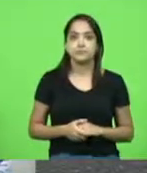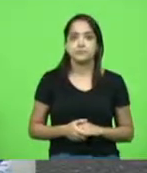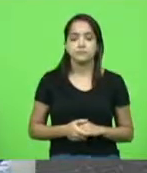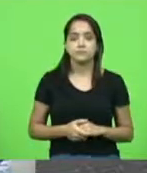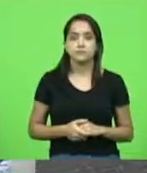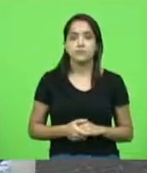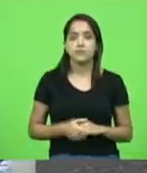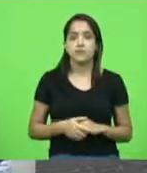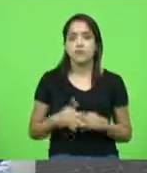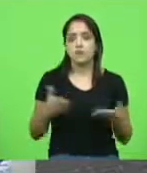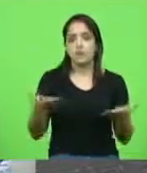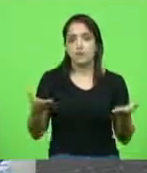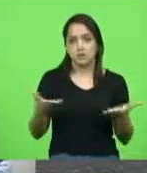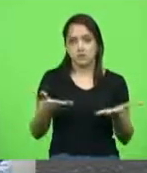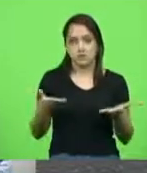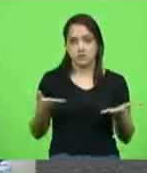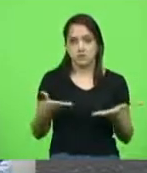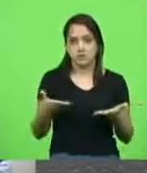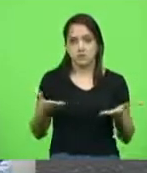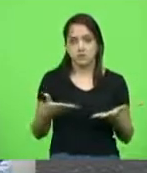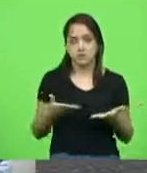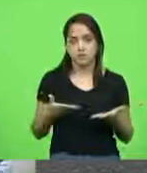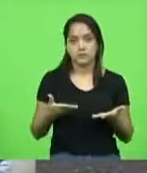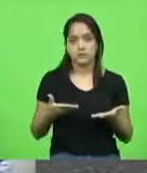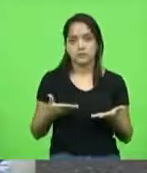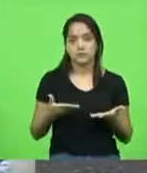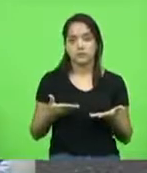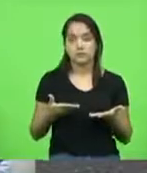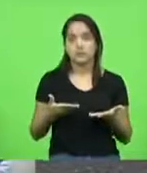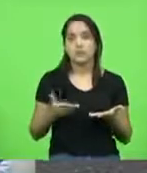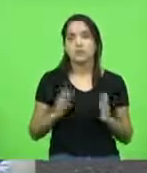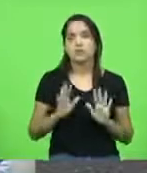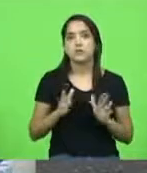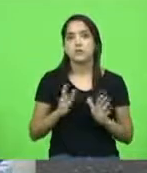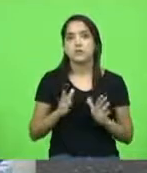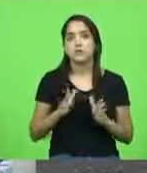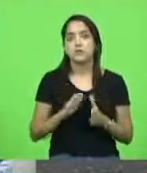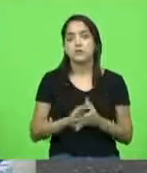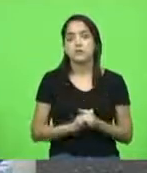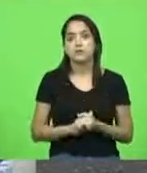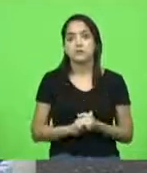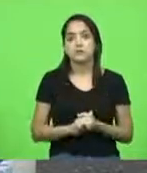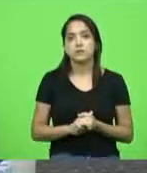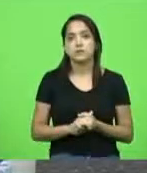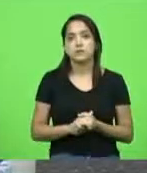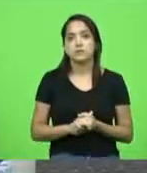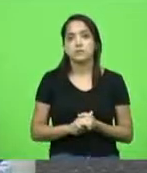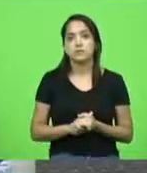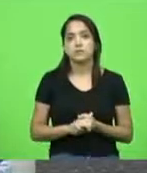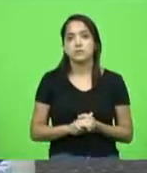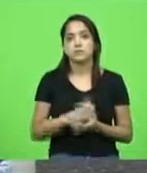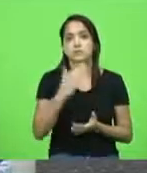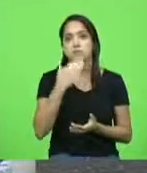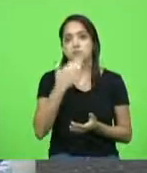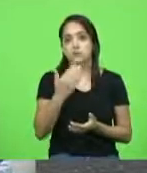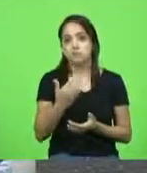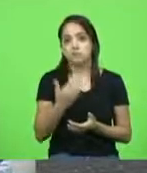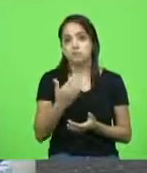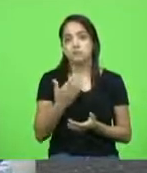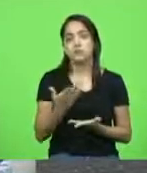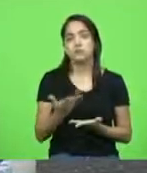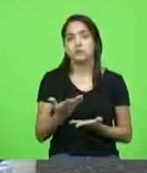hoje foi ele indagado em relação é a possibilidade